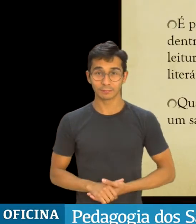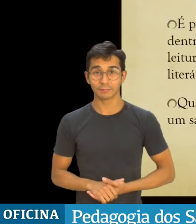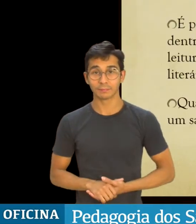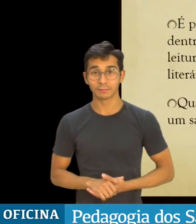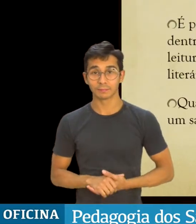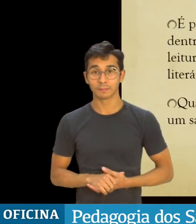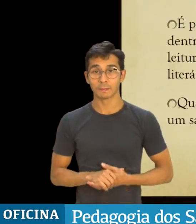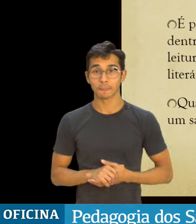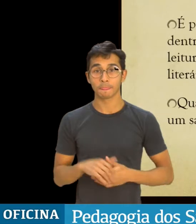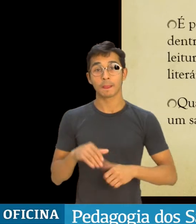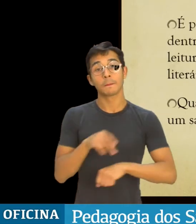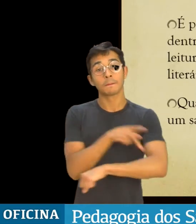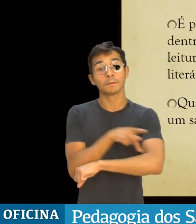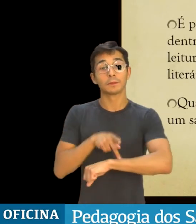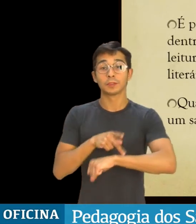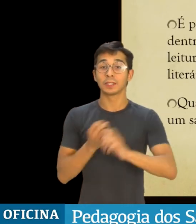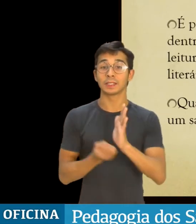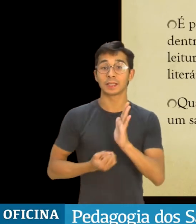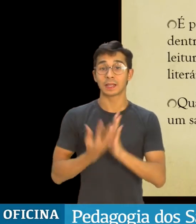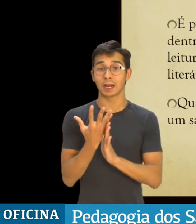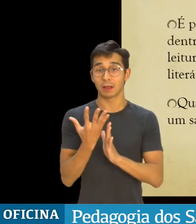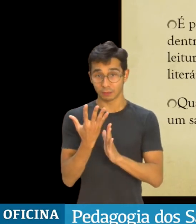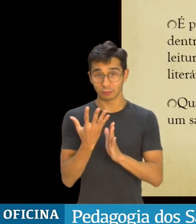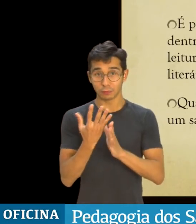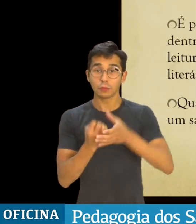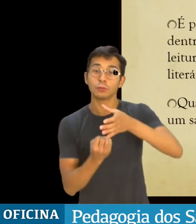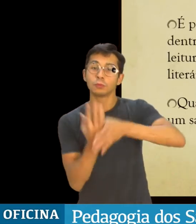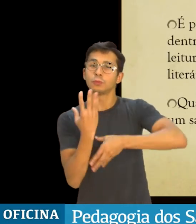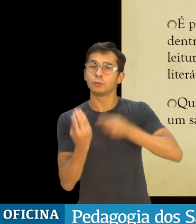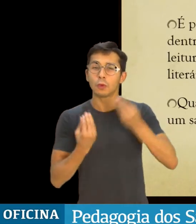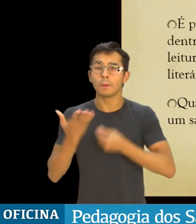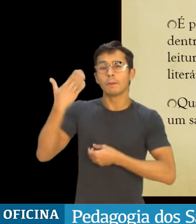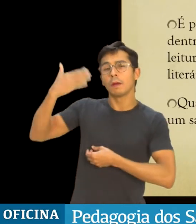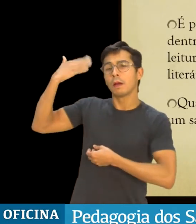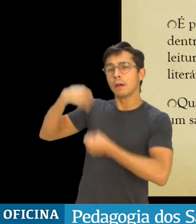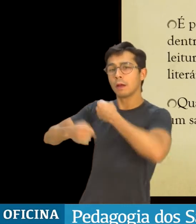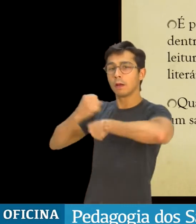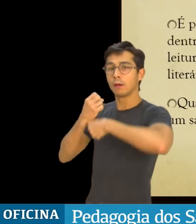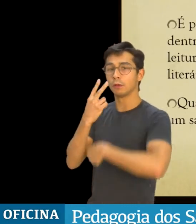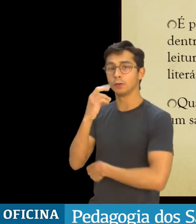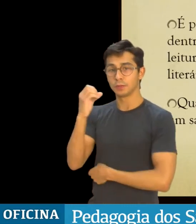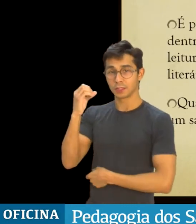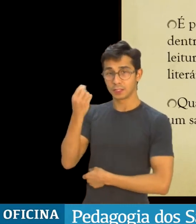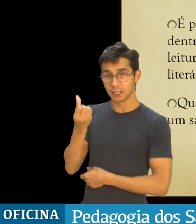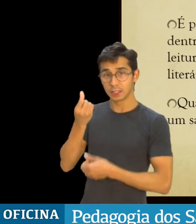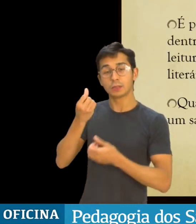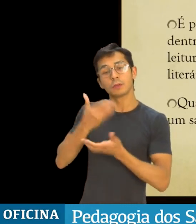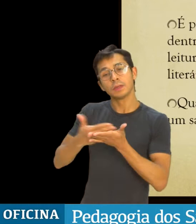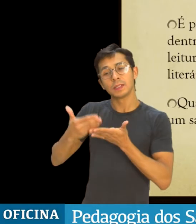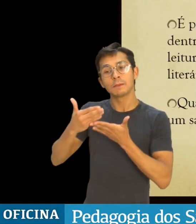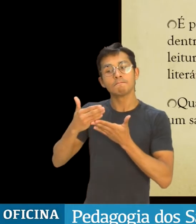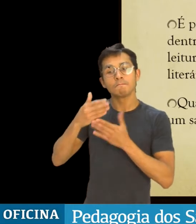O Pedagogia dos Saraus ele surge quando eu conheço o movimento de Saraus em 2006. Eu conheci o Sarau da